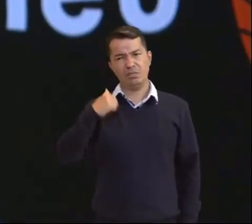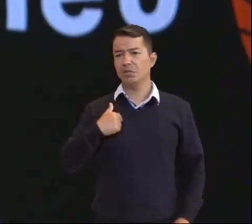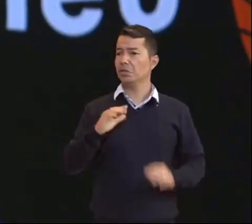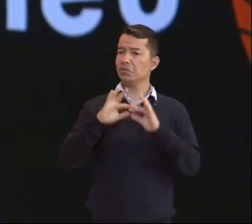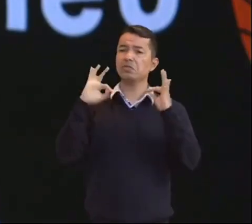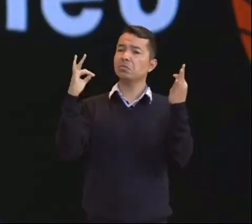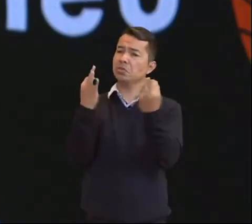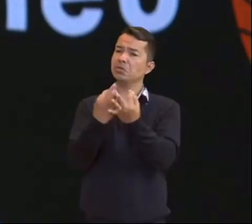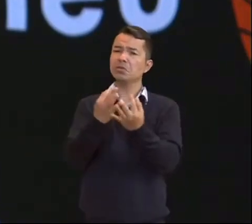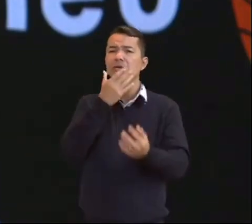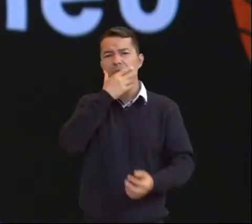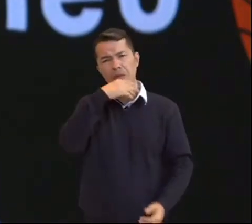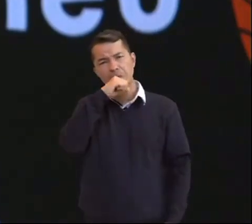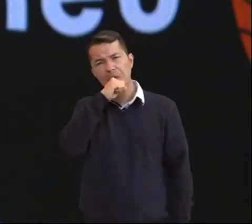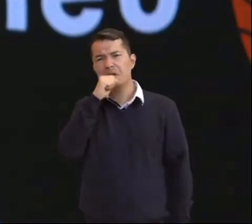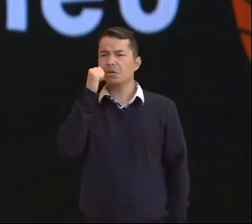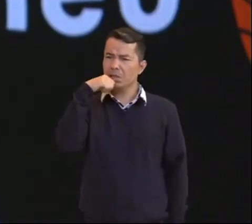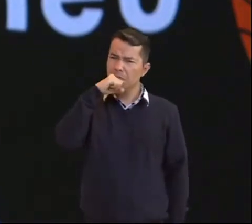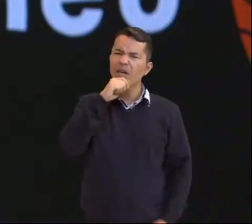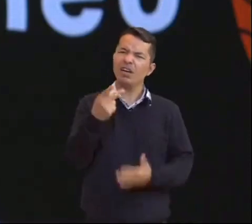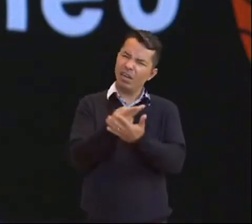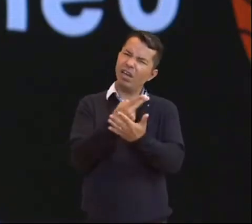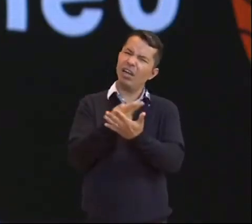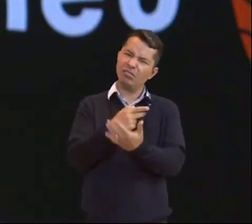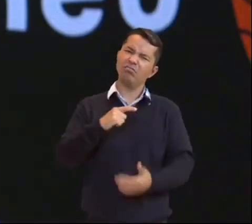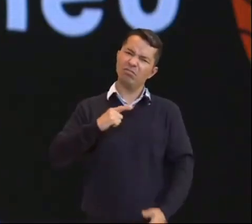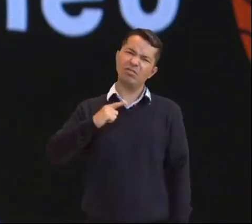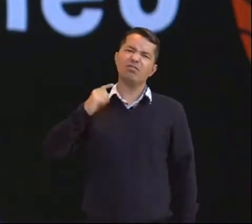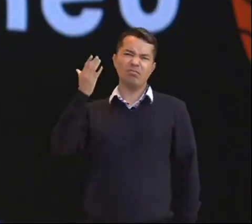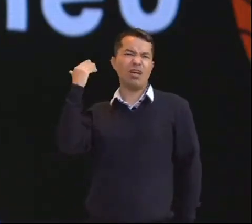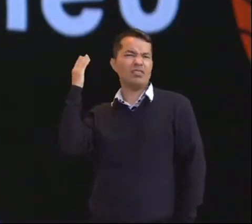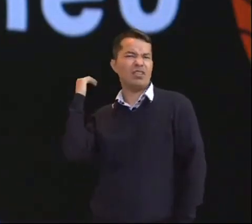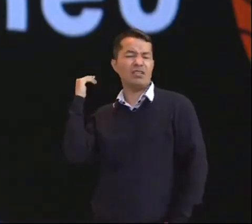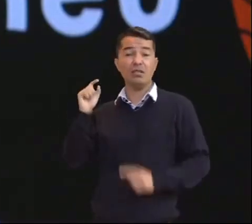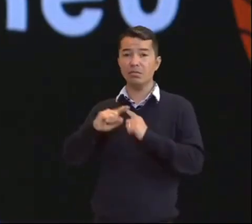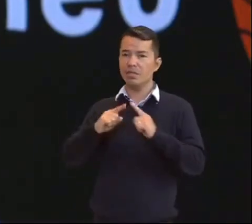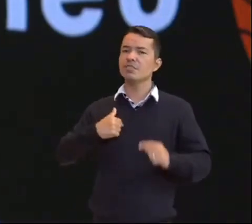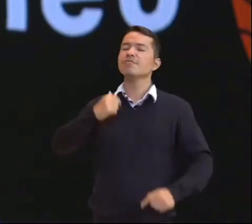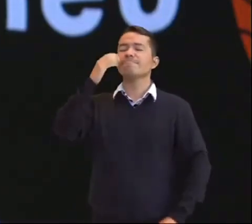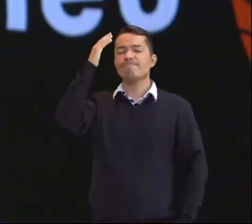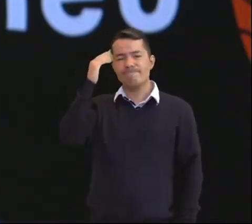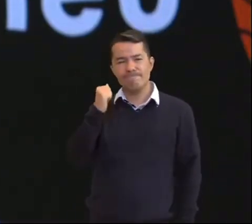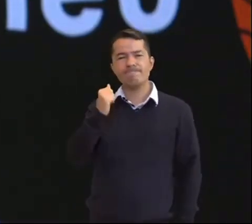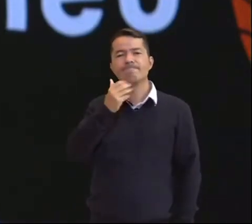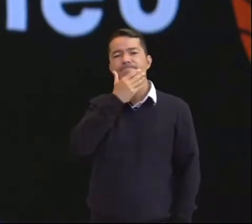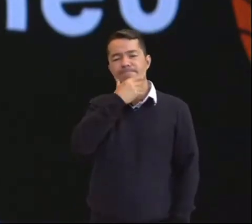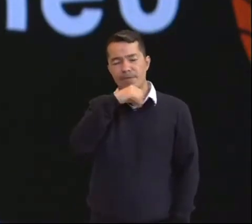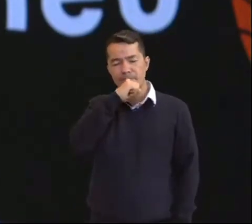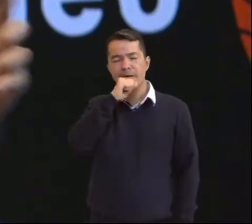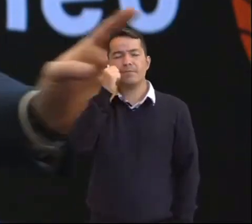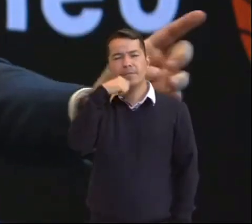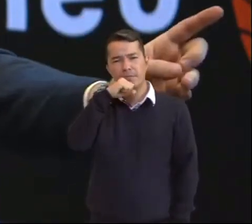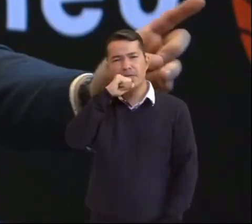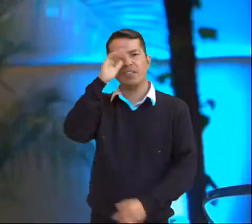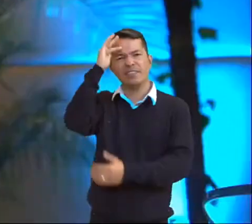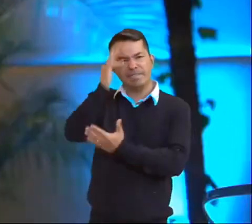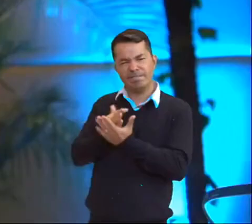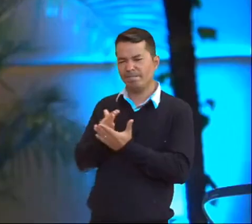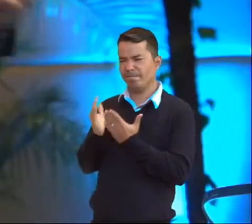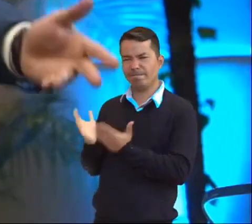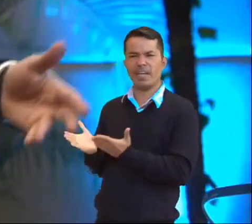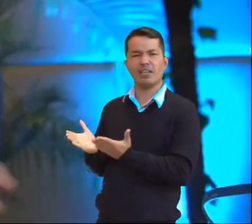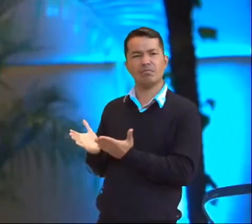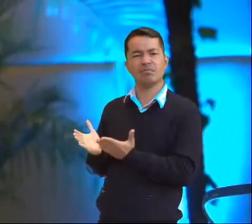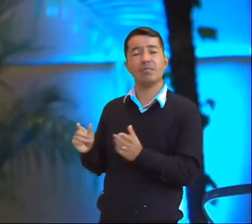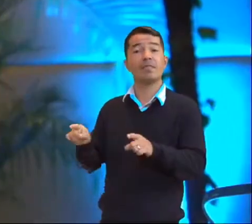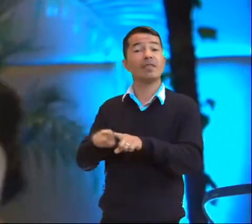outros, mas eu não tenho dúvida de quão genuína é a fé dos meus pais. Eu fico tão feliz de ver filhos